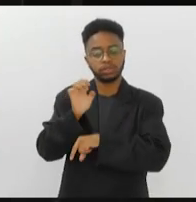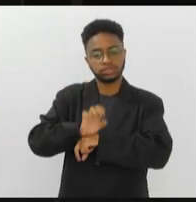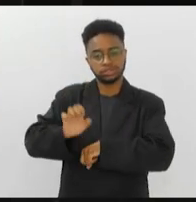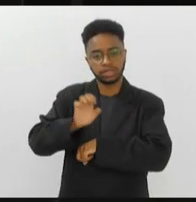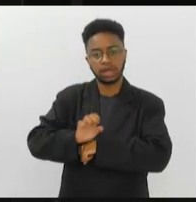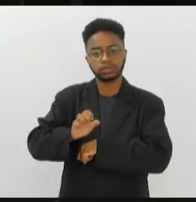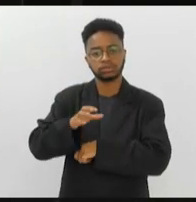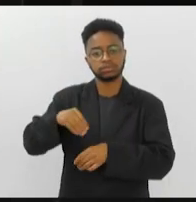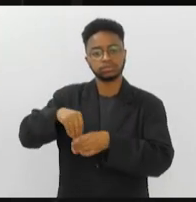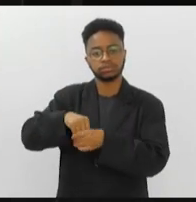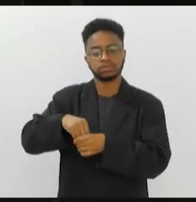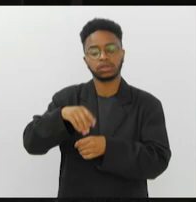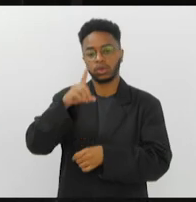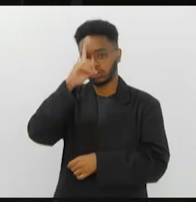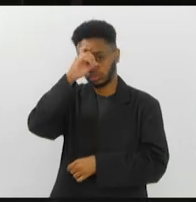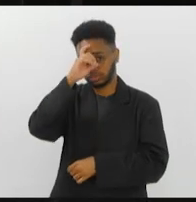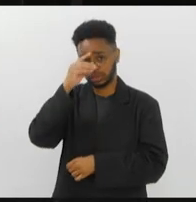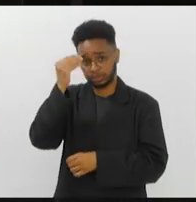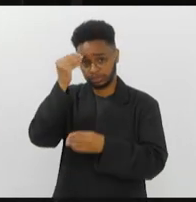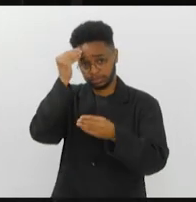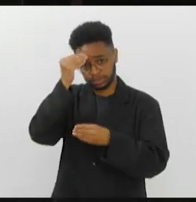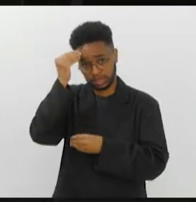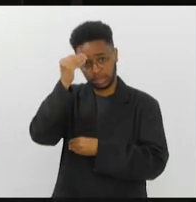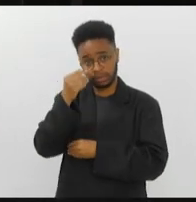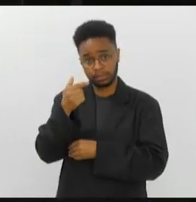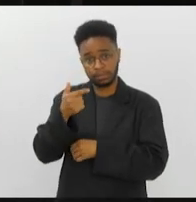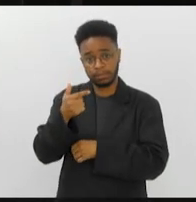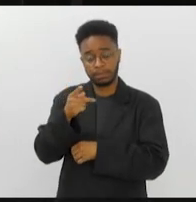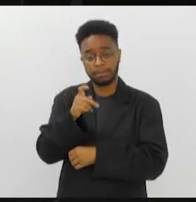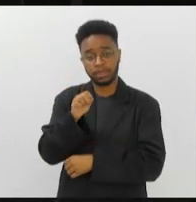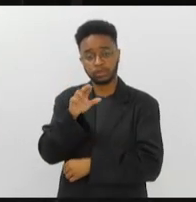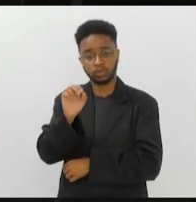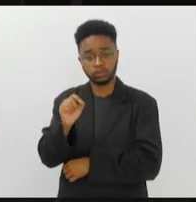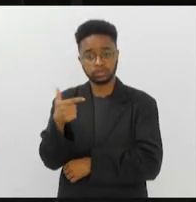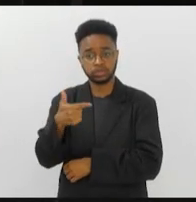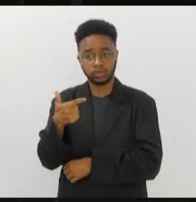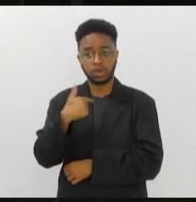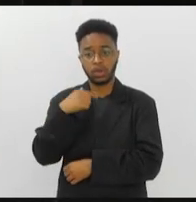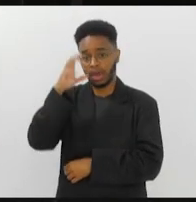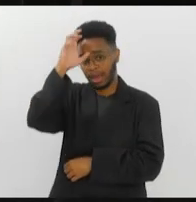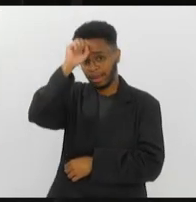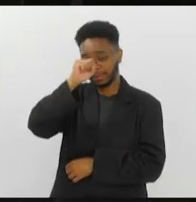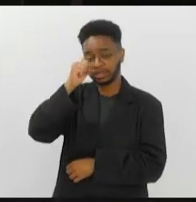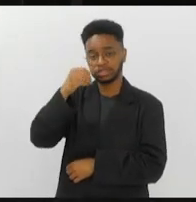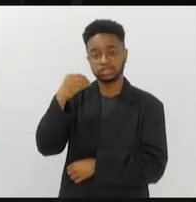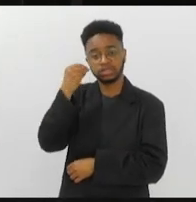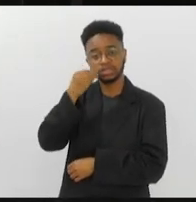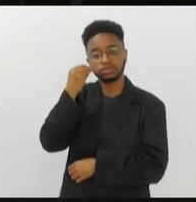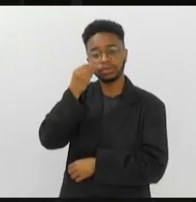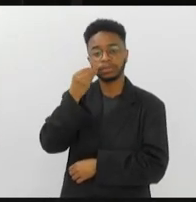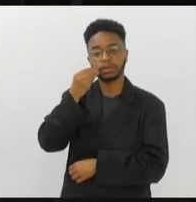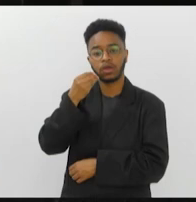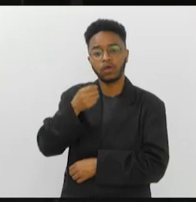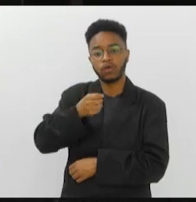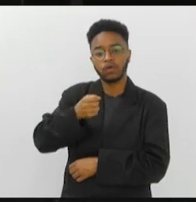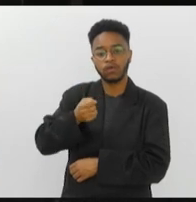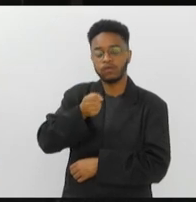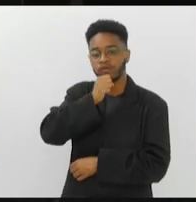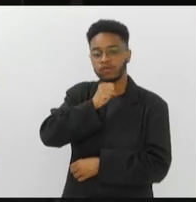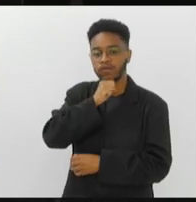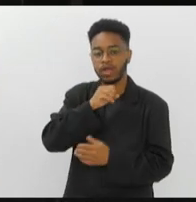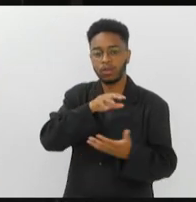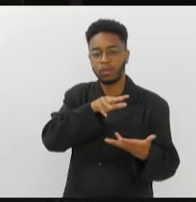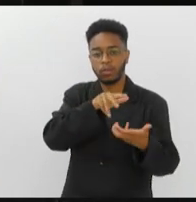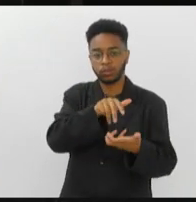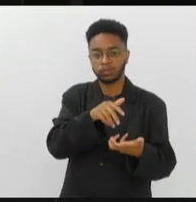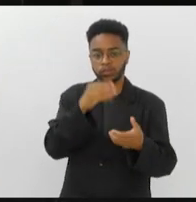II, depois Nise da Silveira. Lá aprendi a conviver com o velho e o novo mundo da psiquiatria. Afetei-me